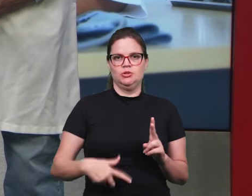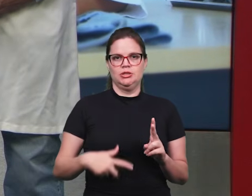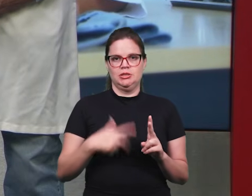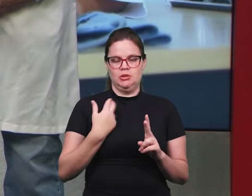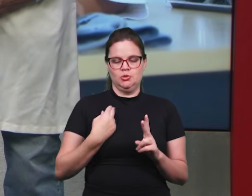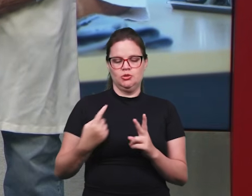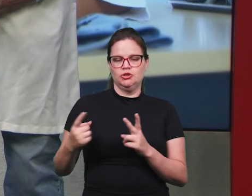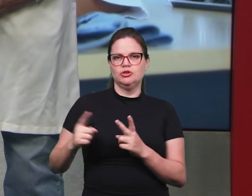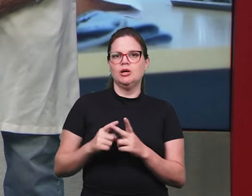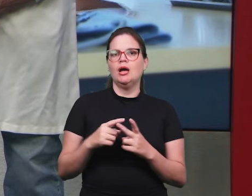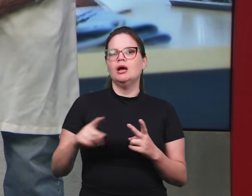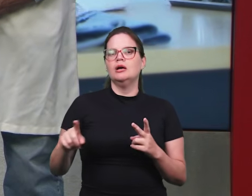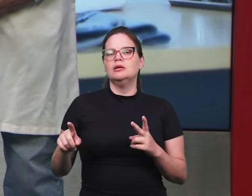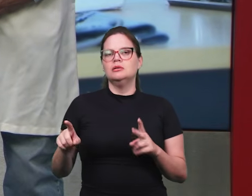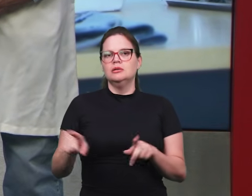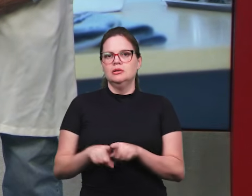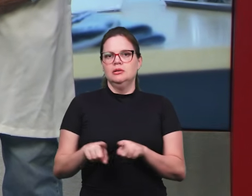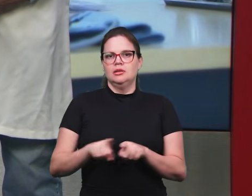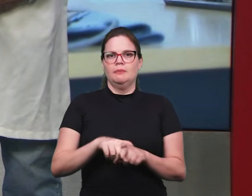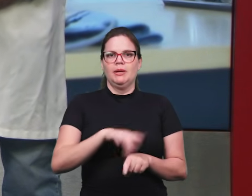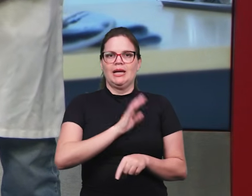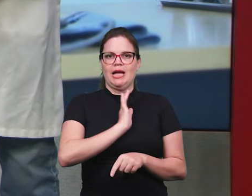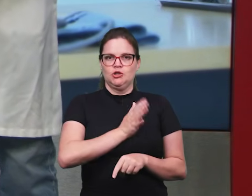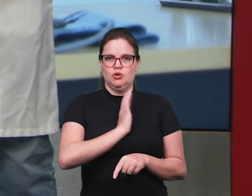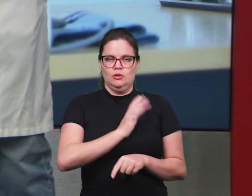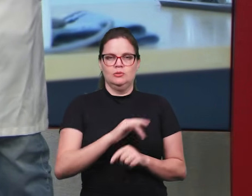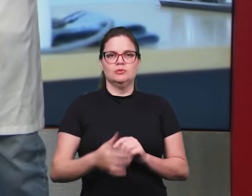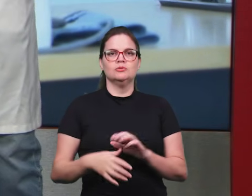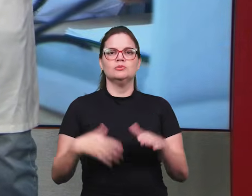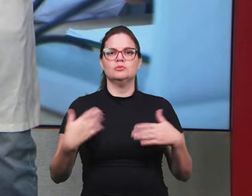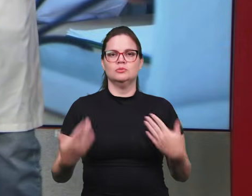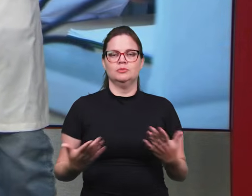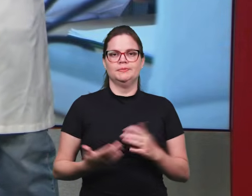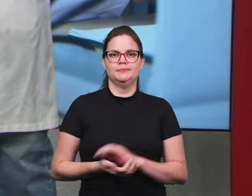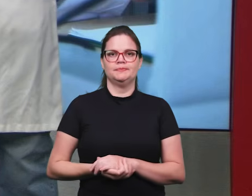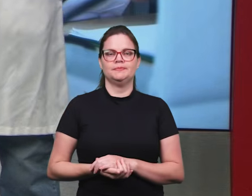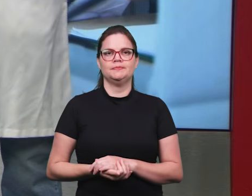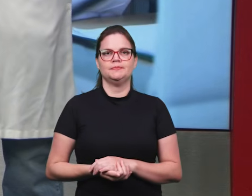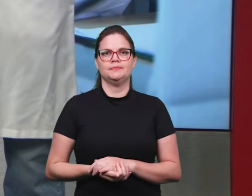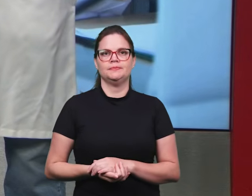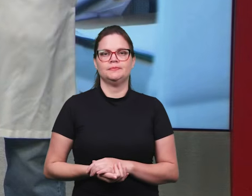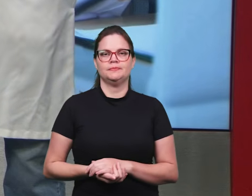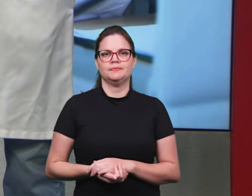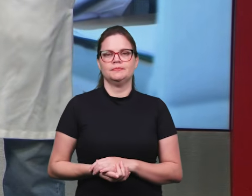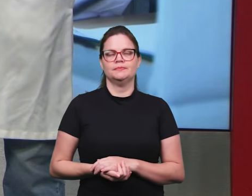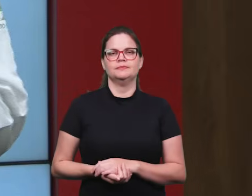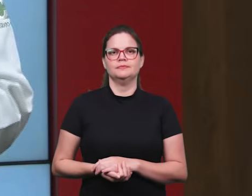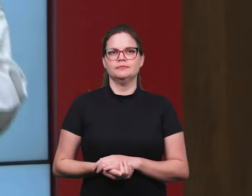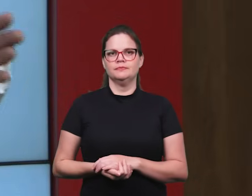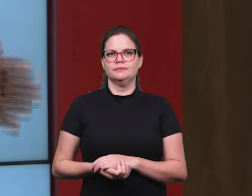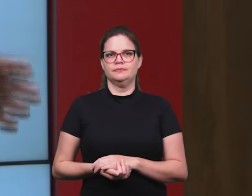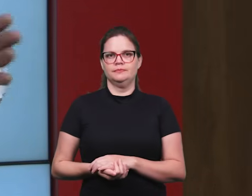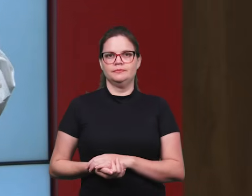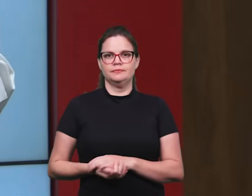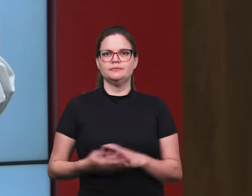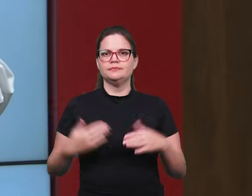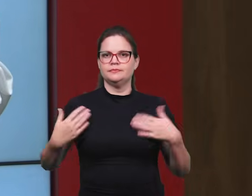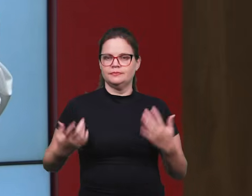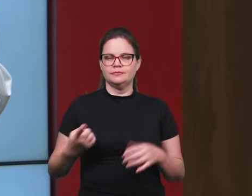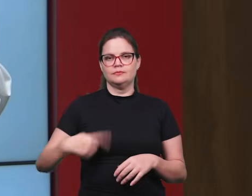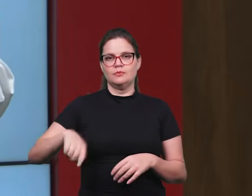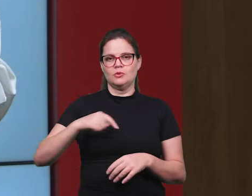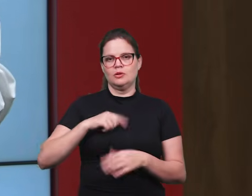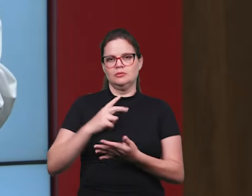e seja o risco cirúrgico cardiológico. Hugo, quando algumas pessoas, é uma